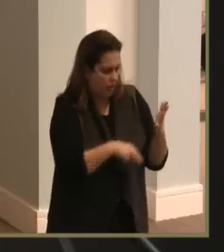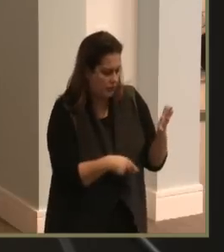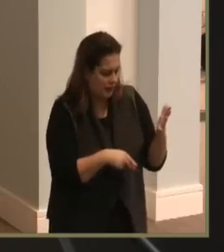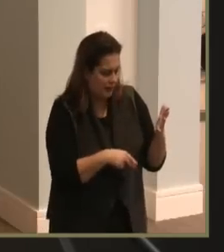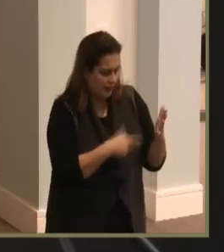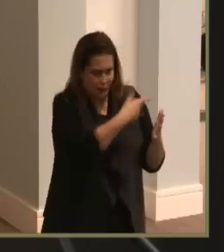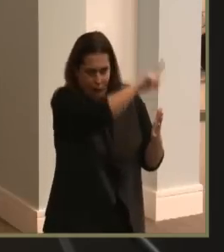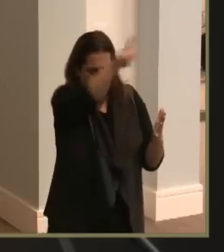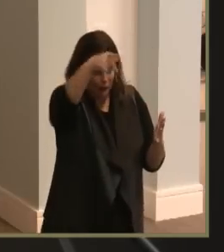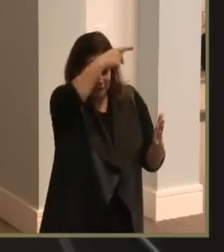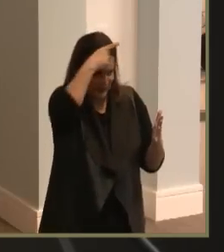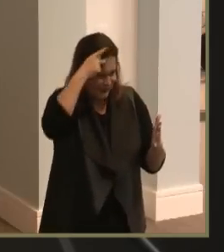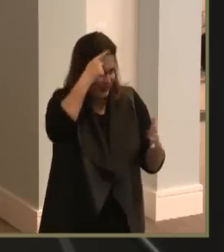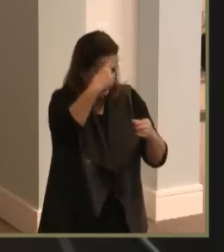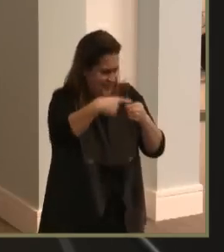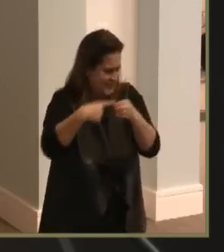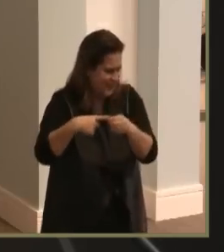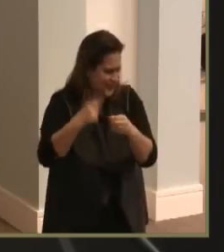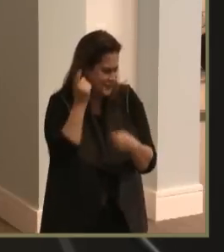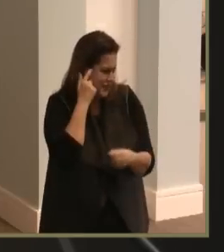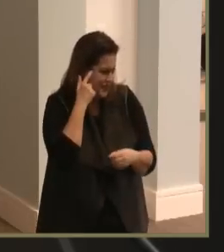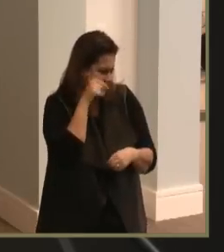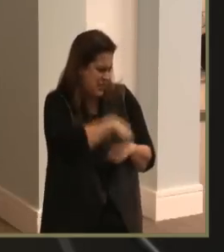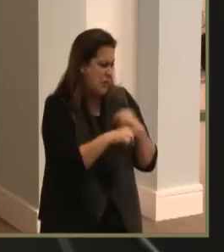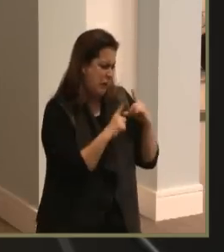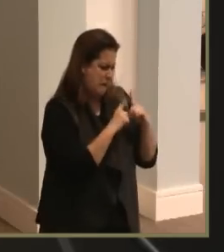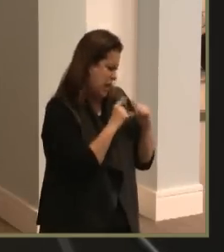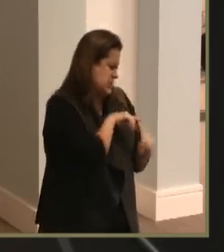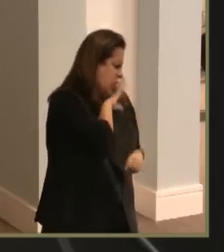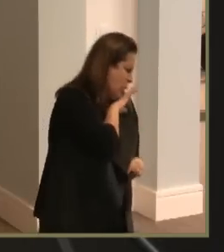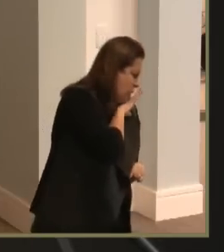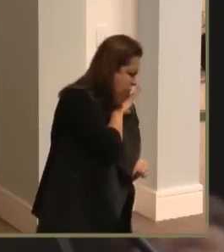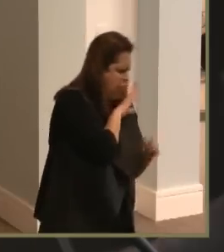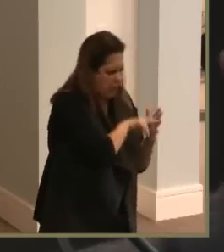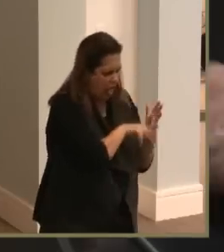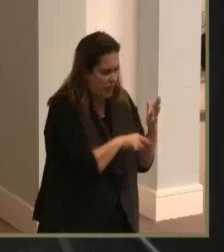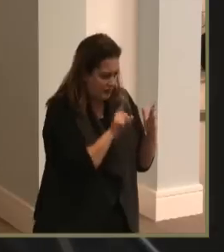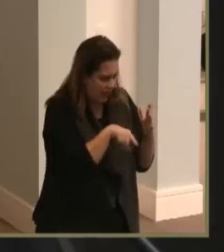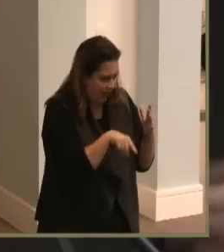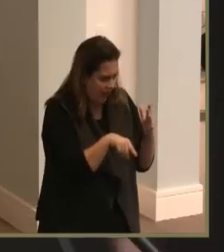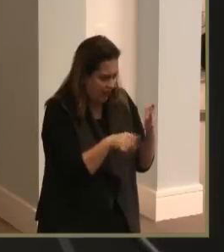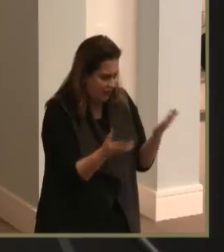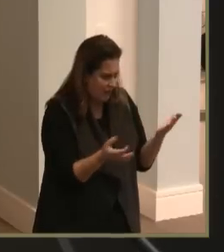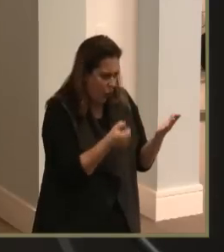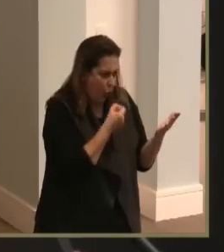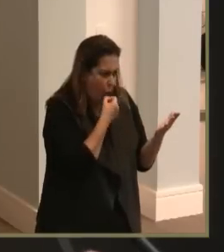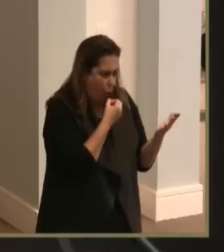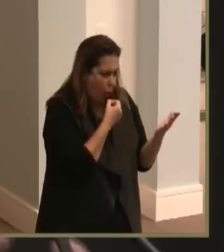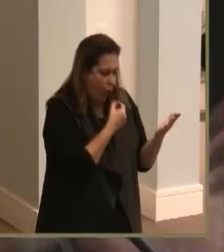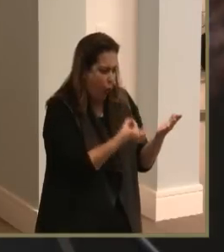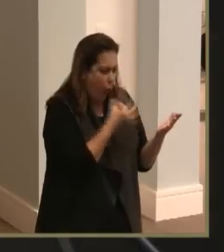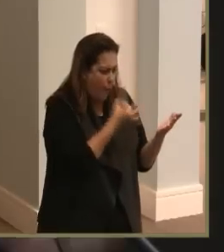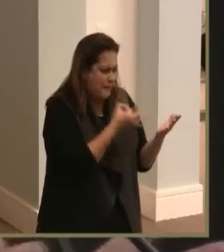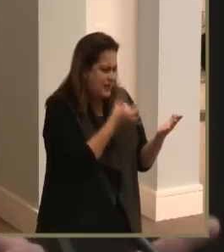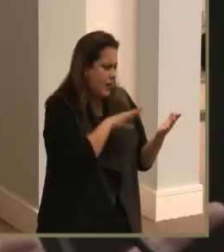nós podemos perceber, mas que nós possamos pensar que nós devemos, em Cristo Jesus, ser revestido pelo